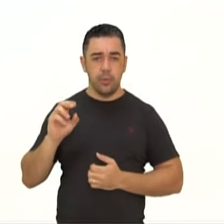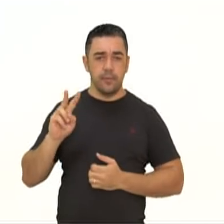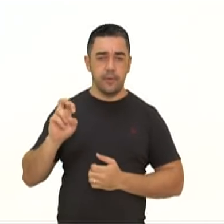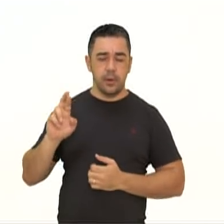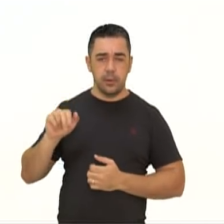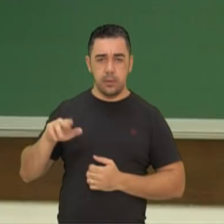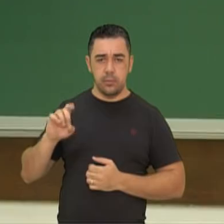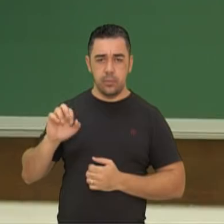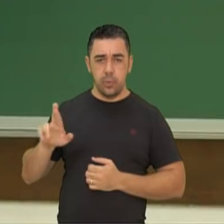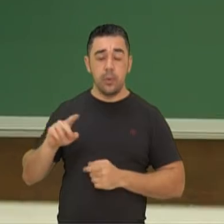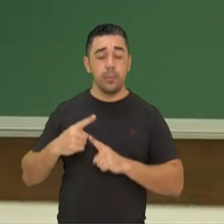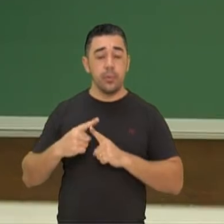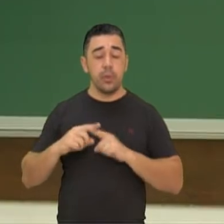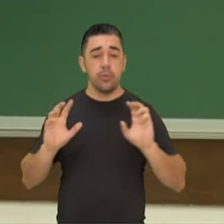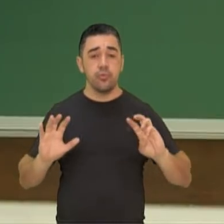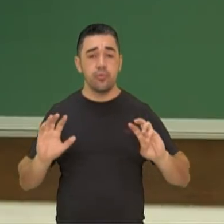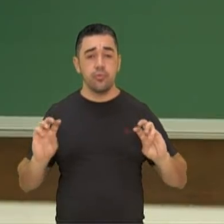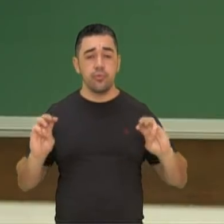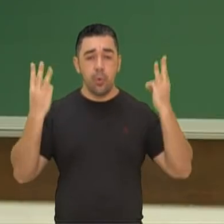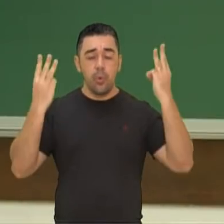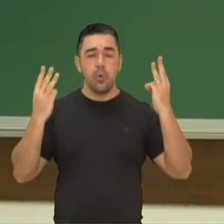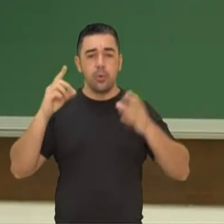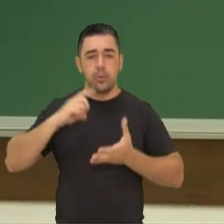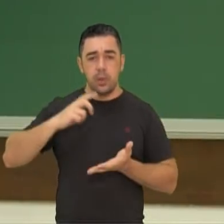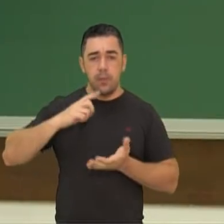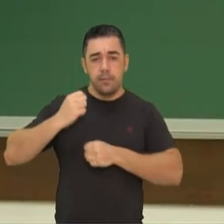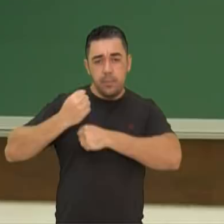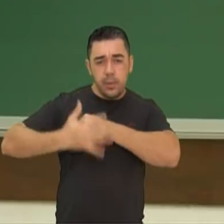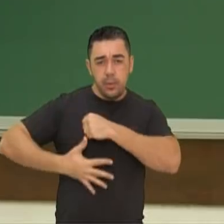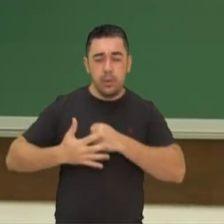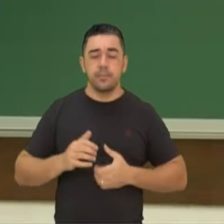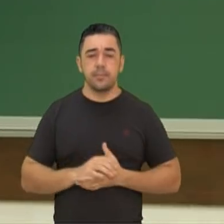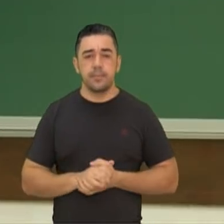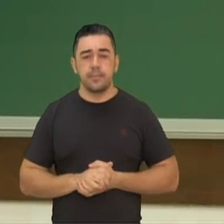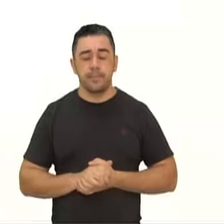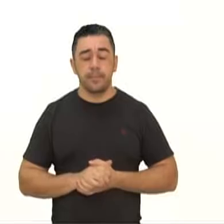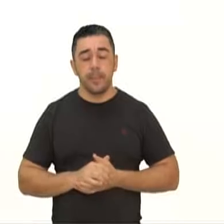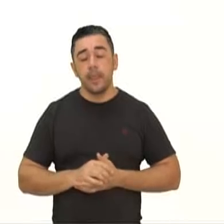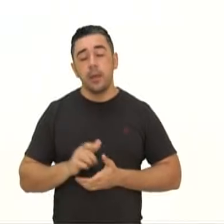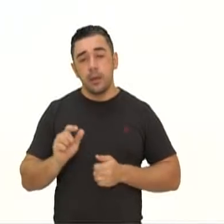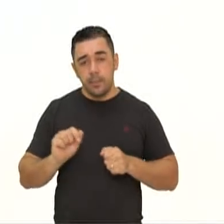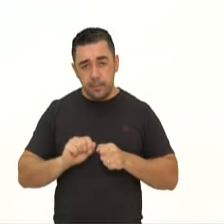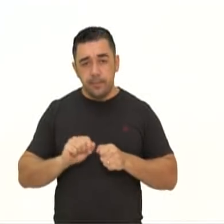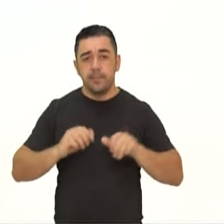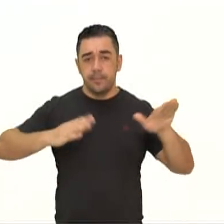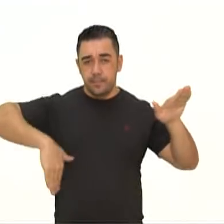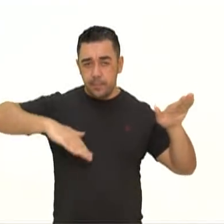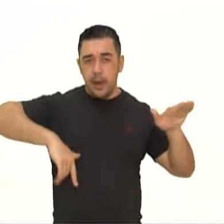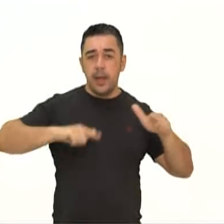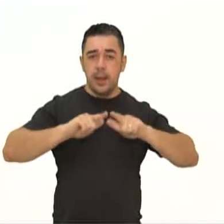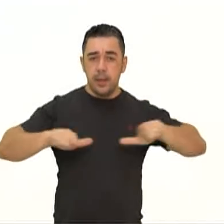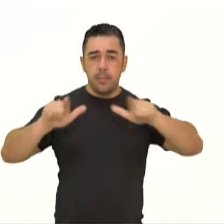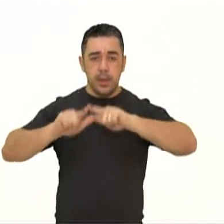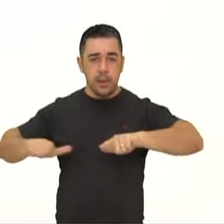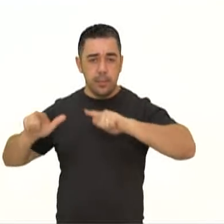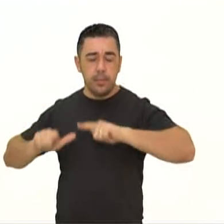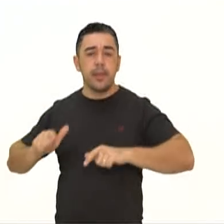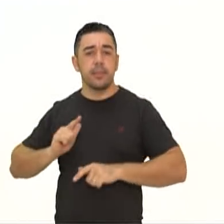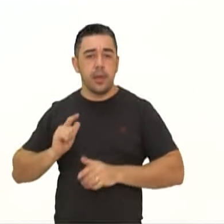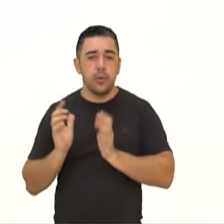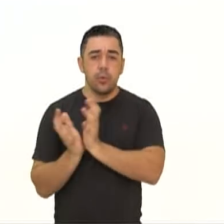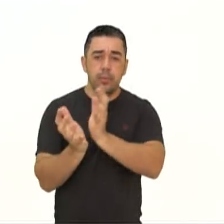recebeu shows na madrugada. Para manter as praias limpas, equipes da prefeitura estão espalhadas pela